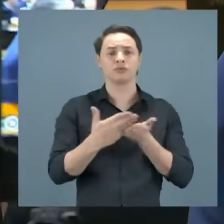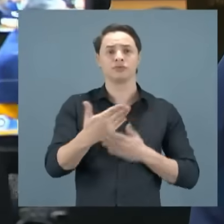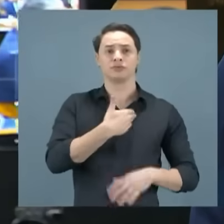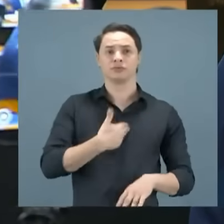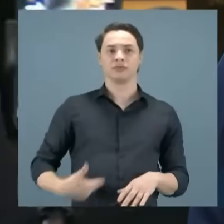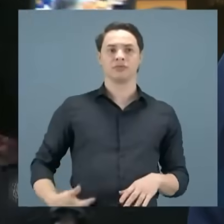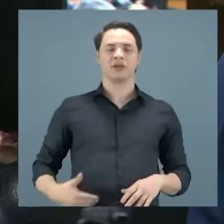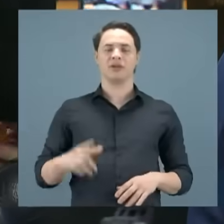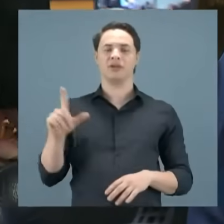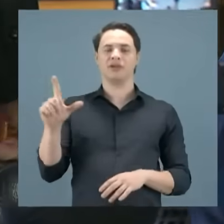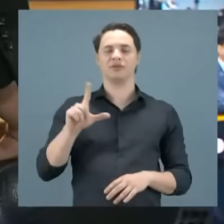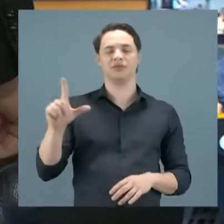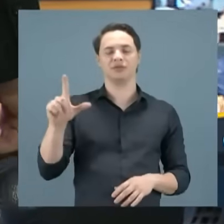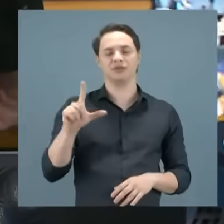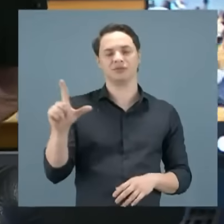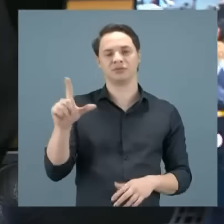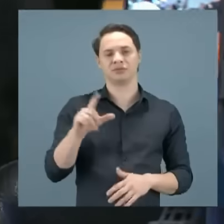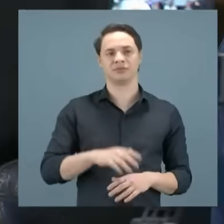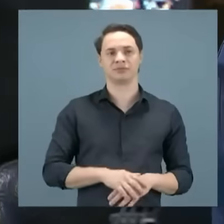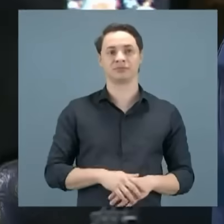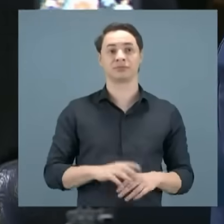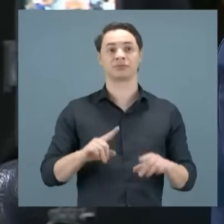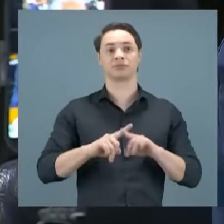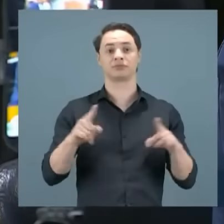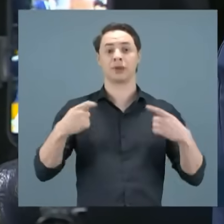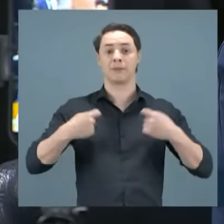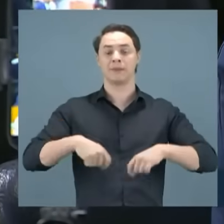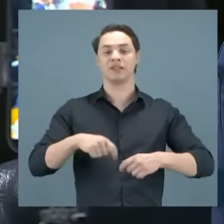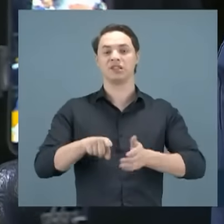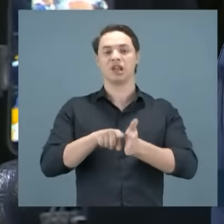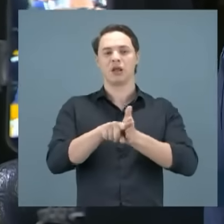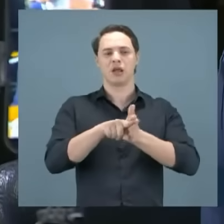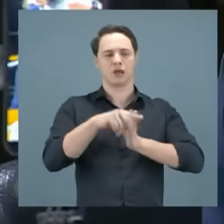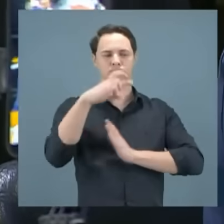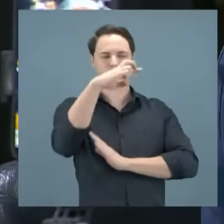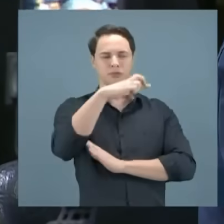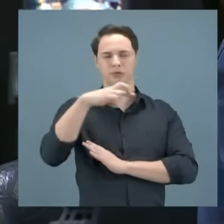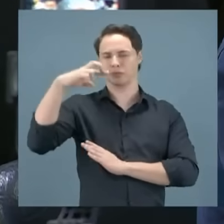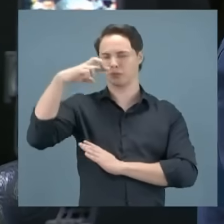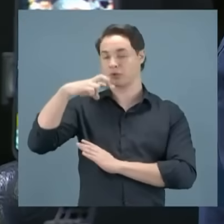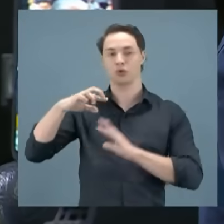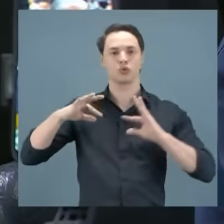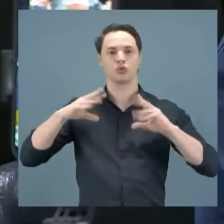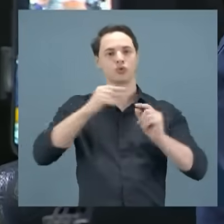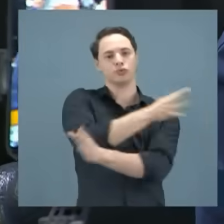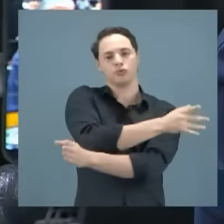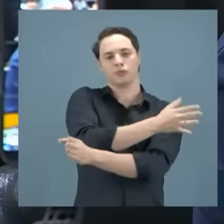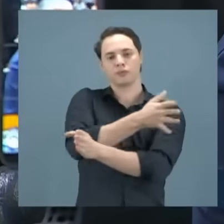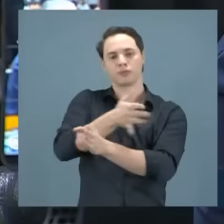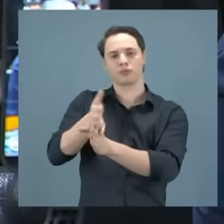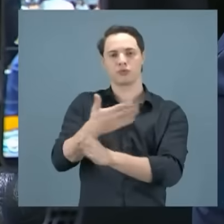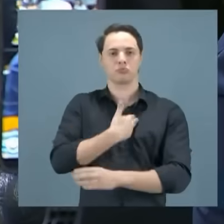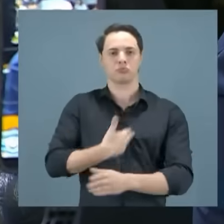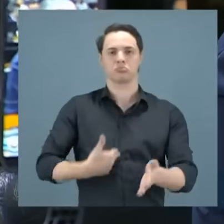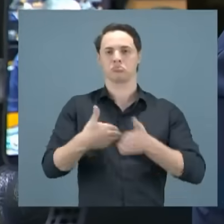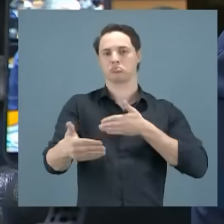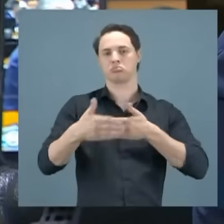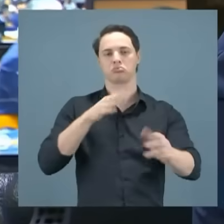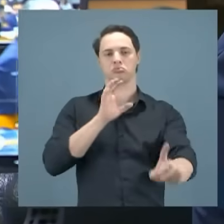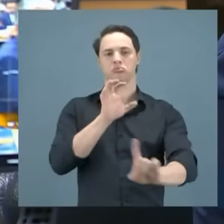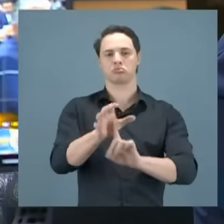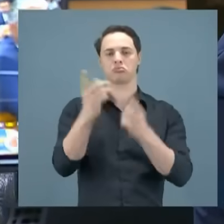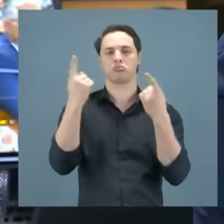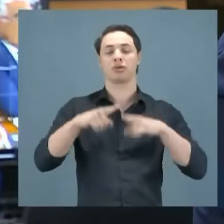Lula. Mas nós temos que investigar todos. Todos os governos, doa quem doer. Obrigado, senador. E a